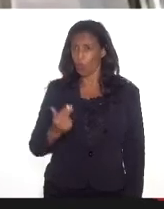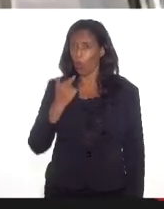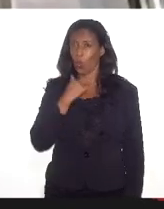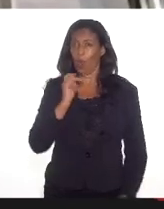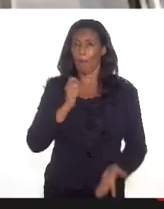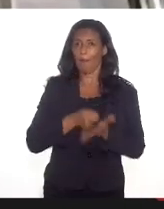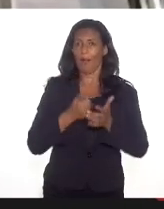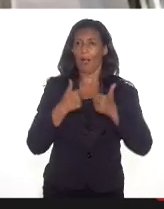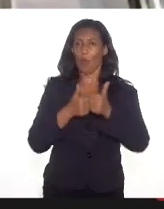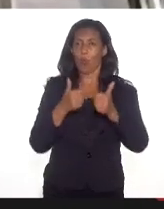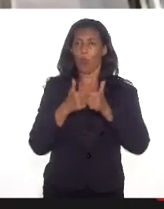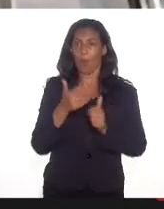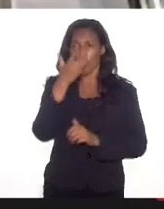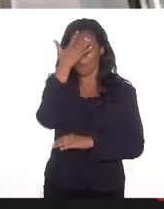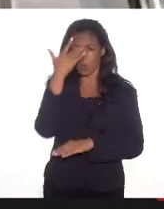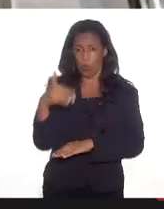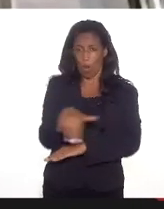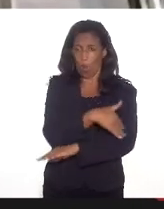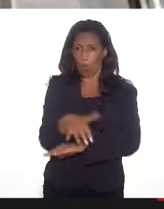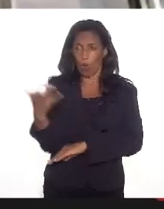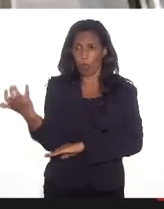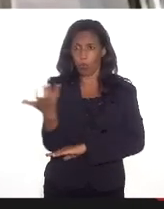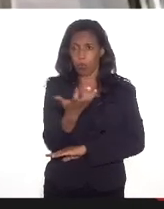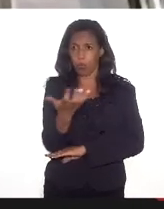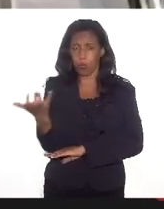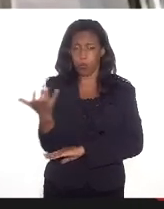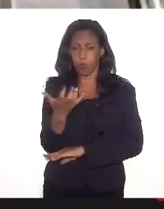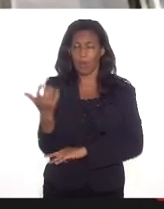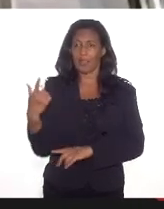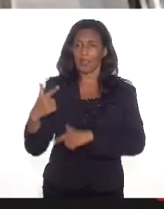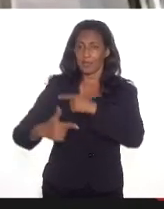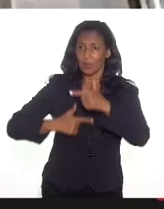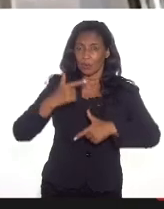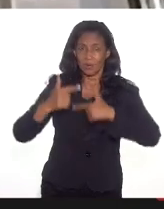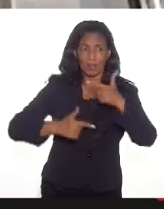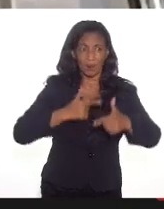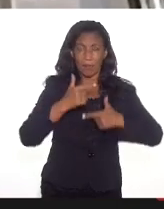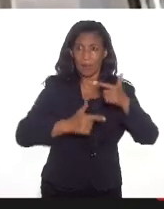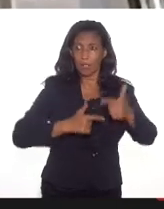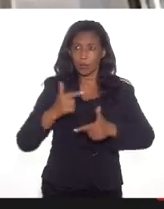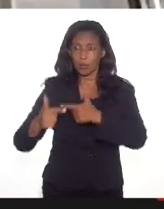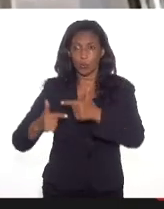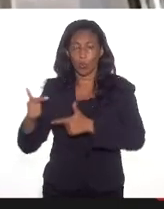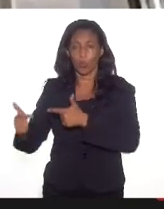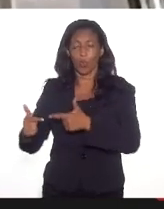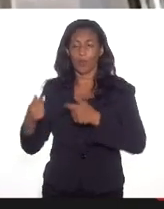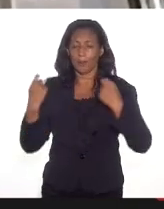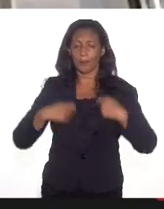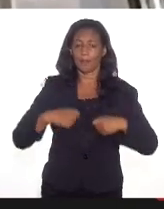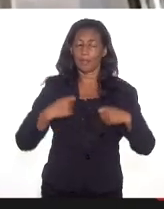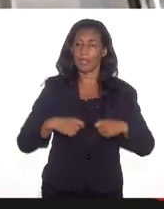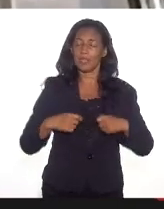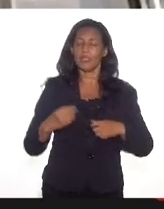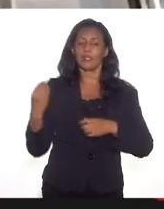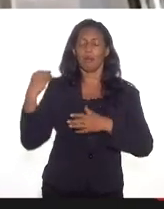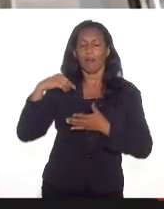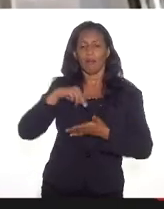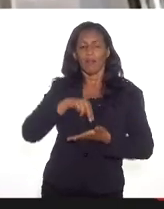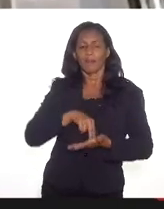moradores de rua na cidade do Rio de Janeiro que são trabalhadores contínuos que precisam ficar